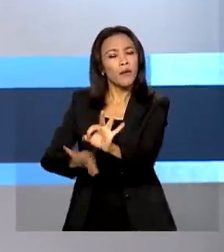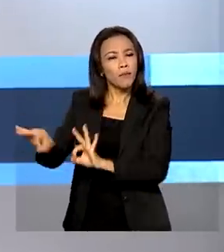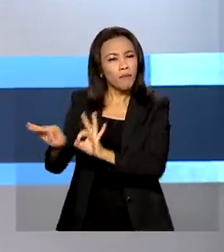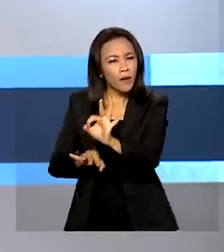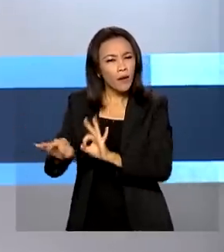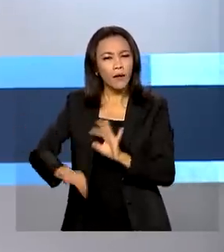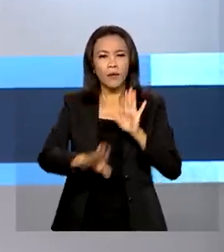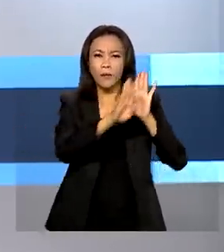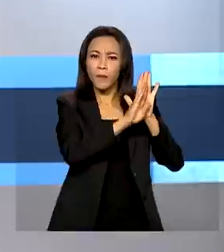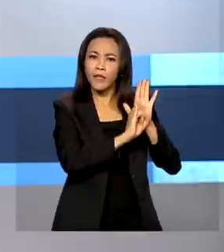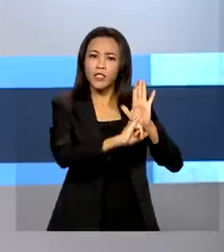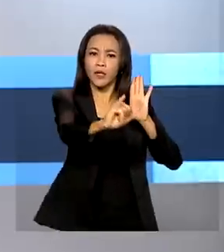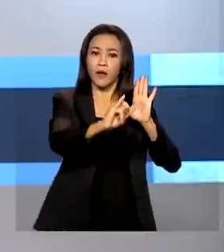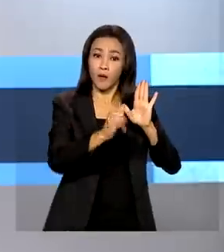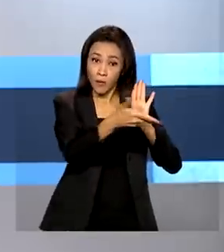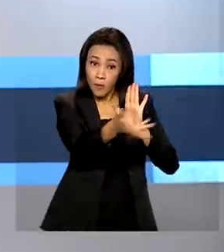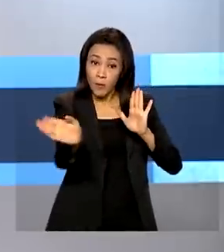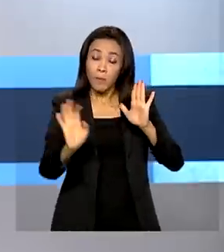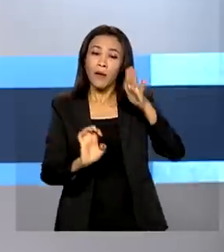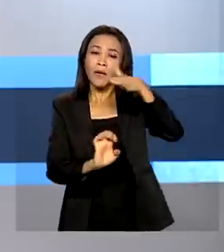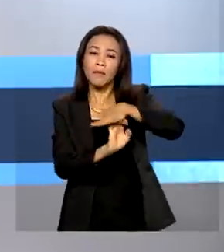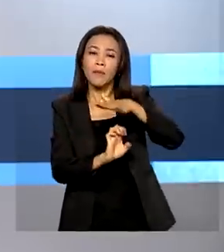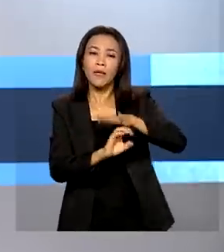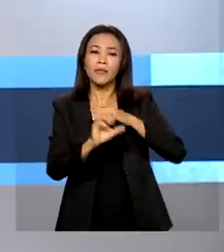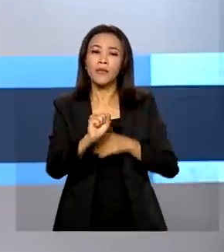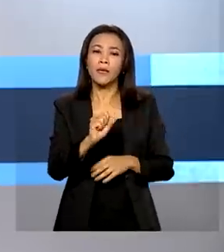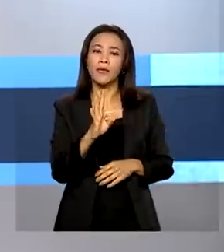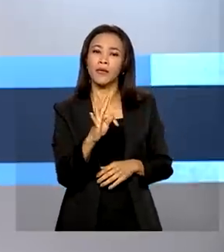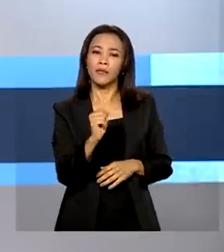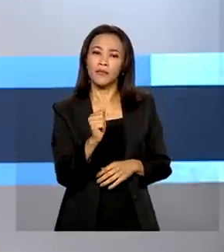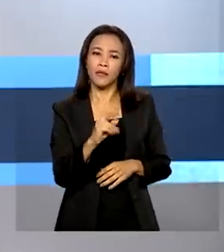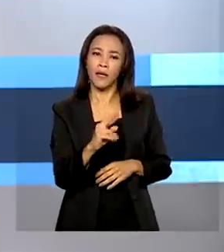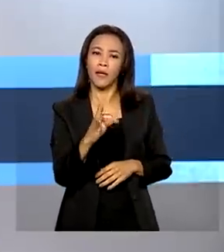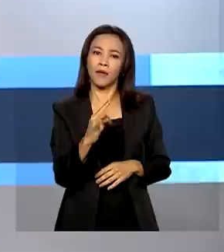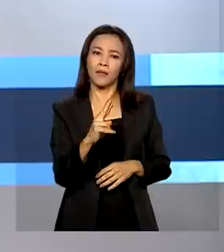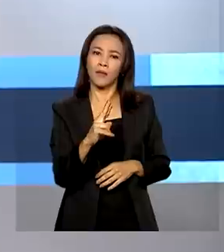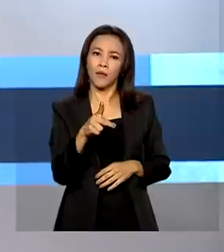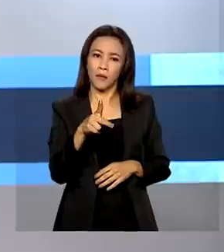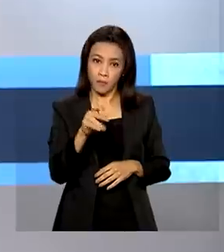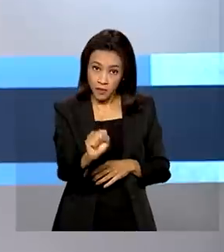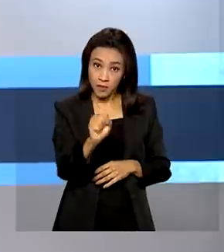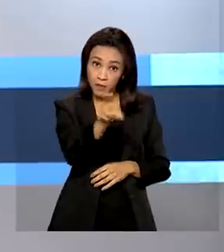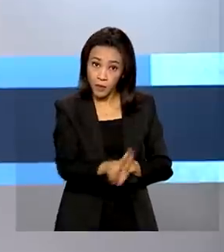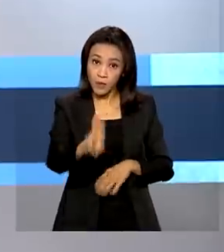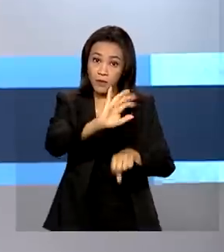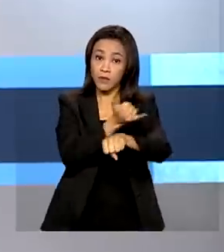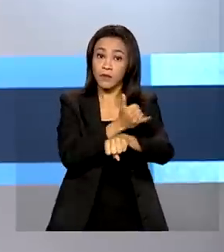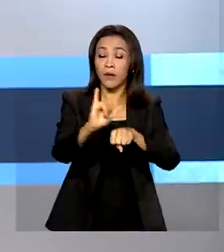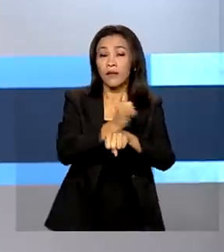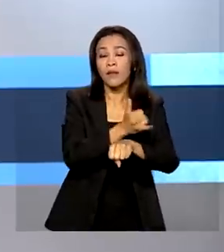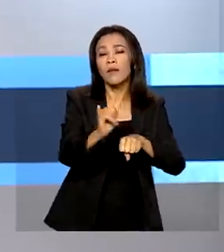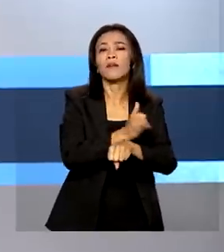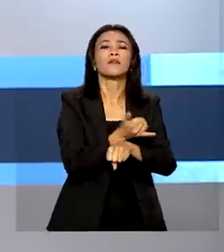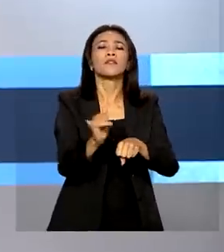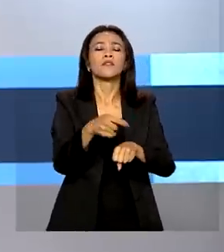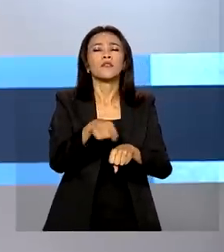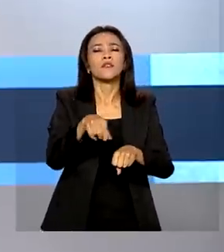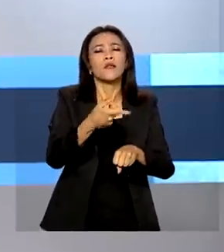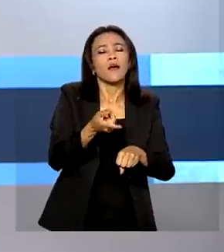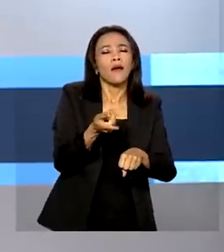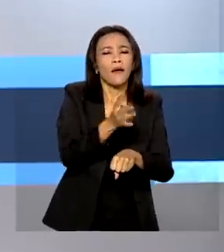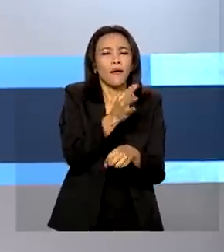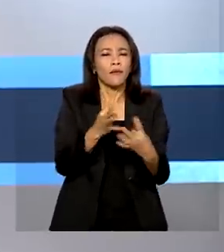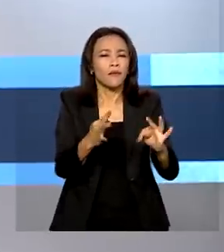exclusivo para startups com a meta de ajudar o homem do campo a usar ferramentas digitais no setor por meio do